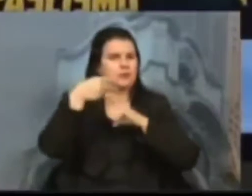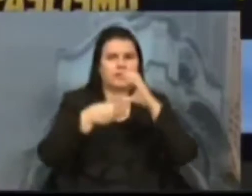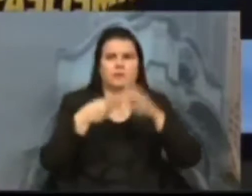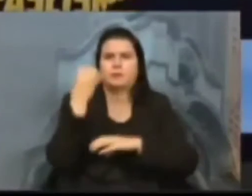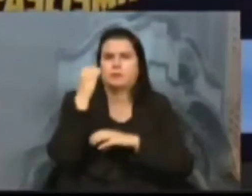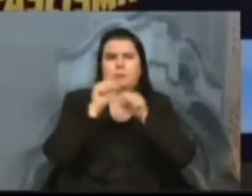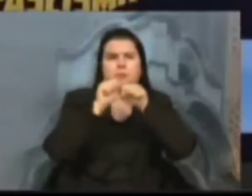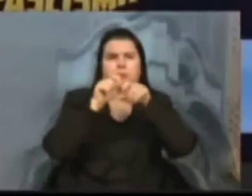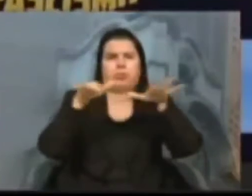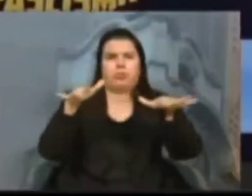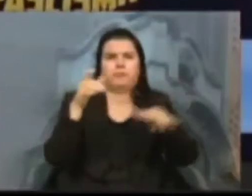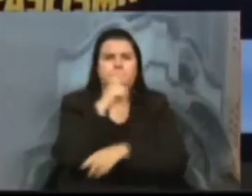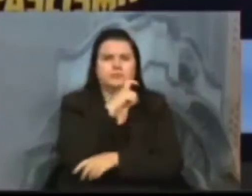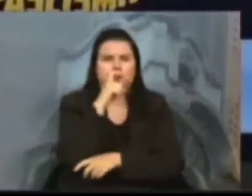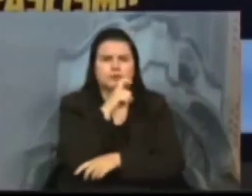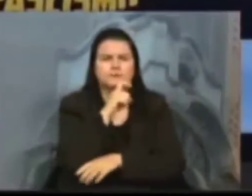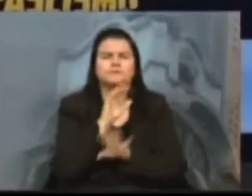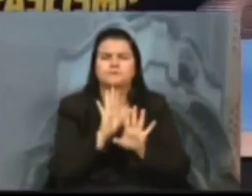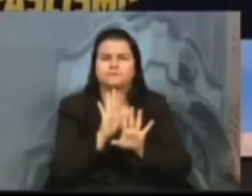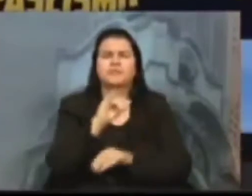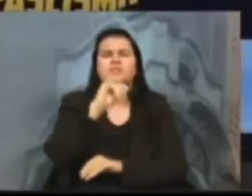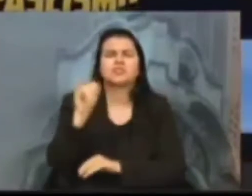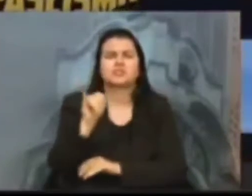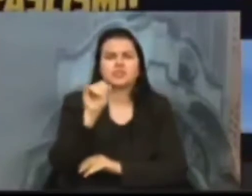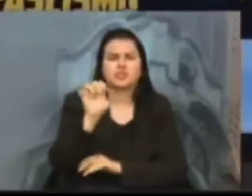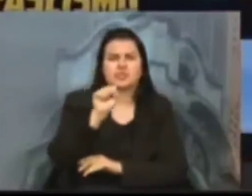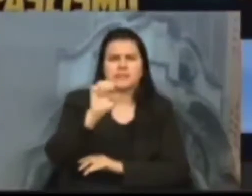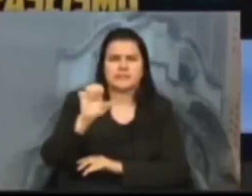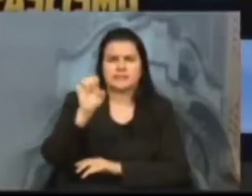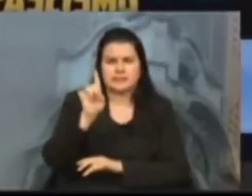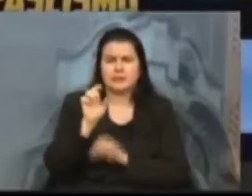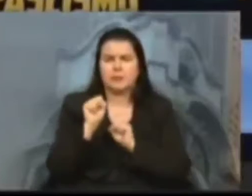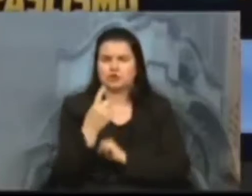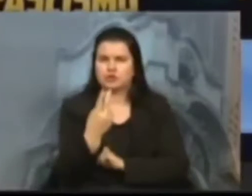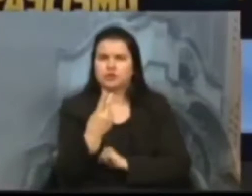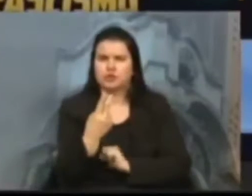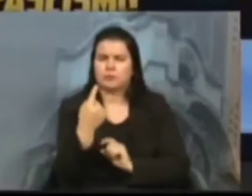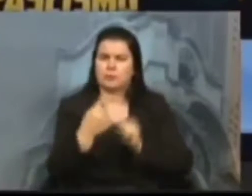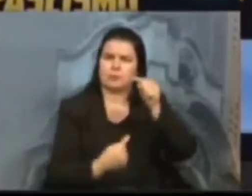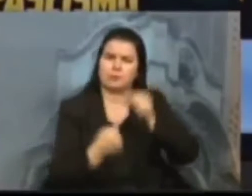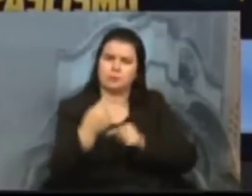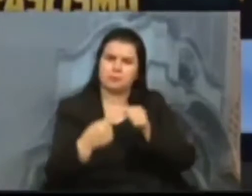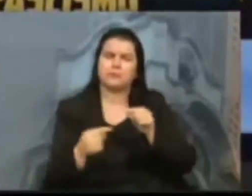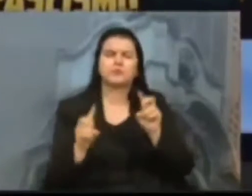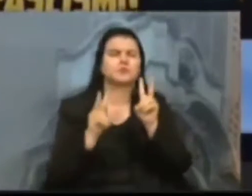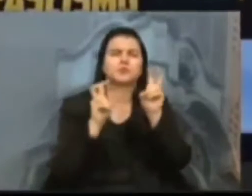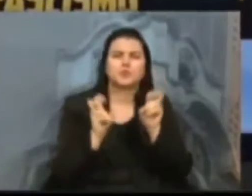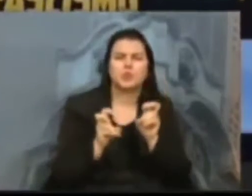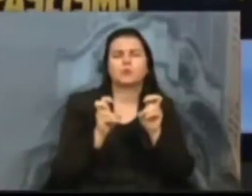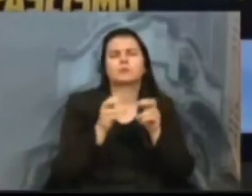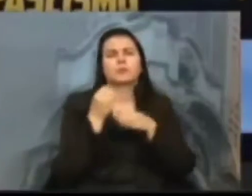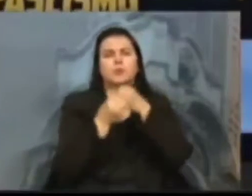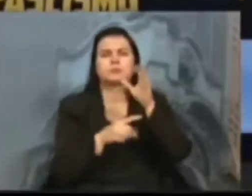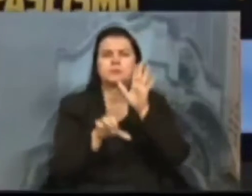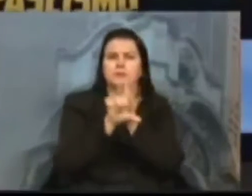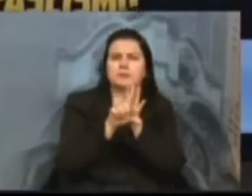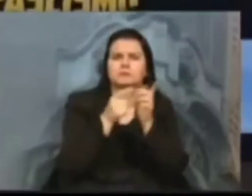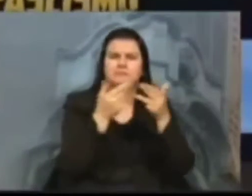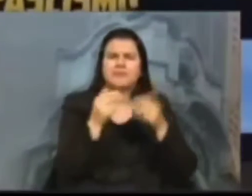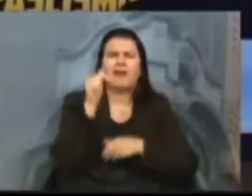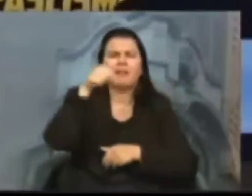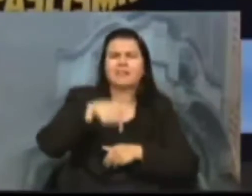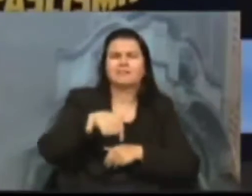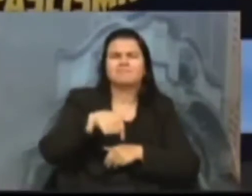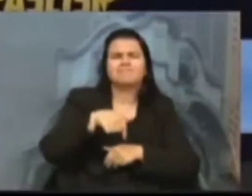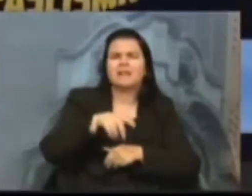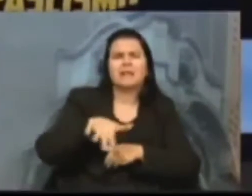Alegre. E, Gessé, a gente pode fazer um longo debate sobre a legalização, descriminalização. Acho que aqui não é o ambiente, eu não entendi